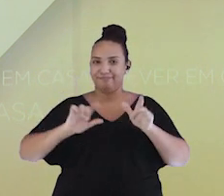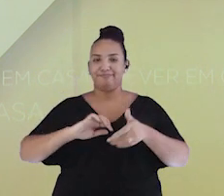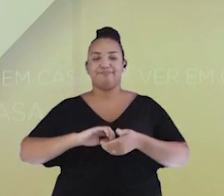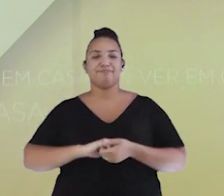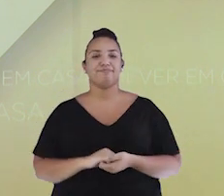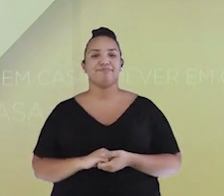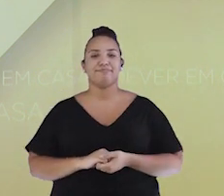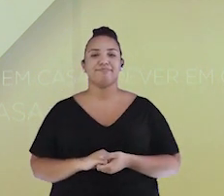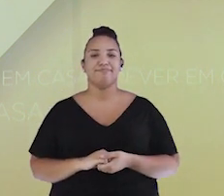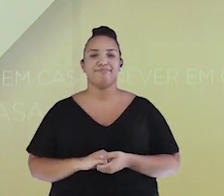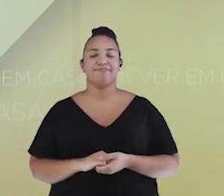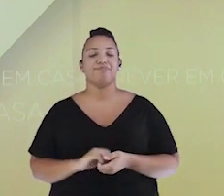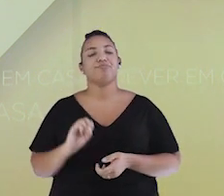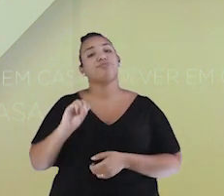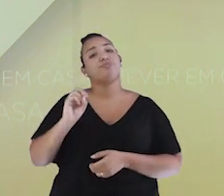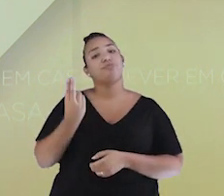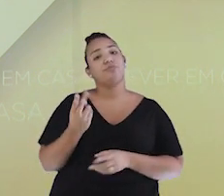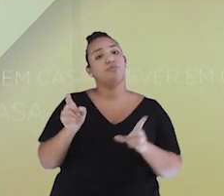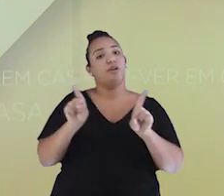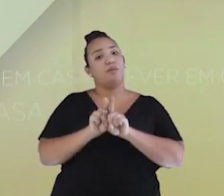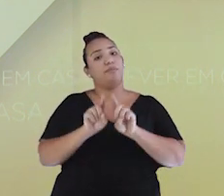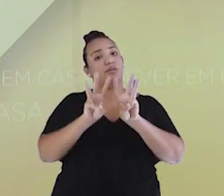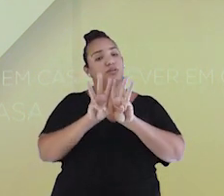enviar para a gente por meio do Instagram,